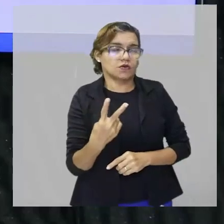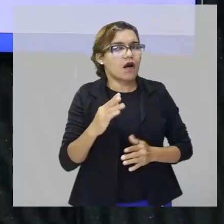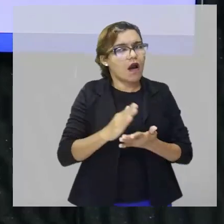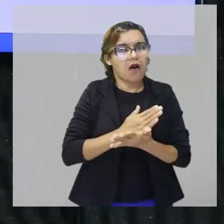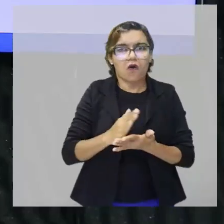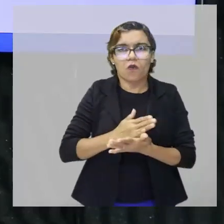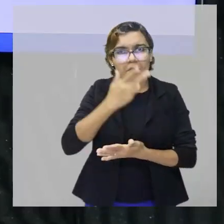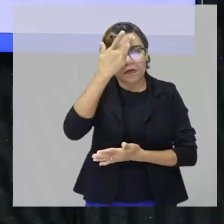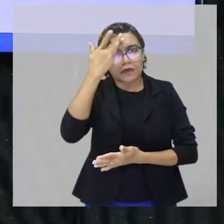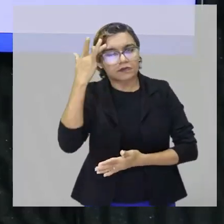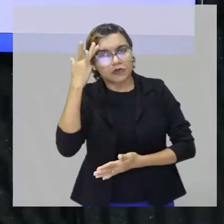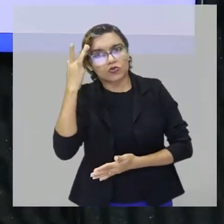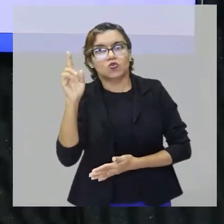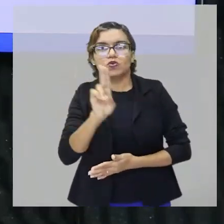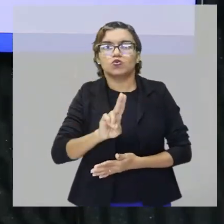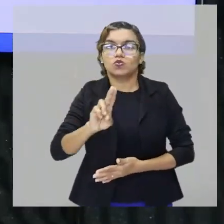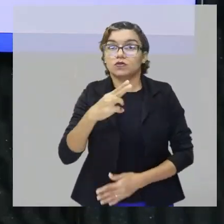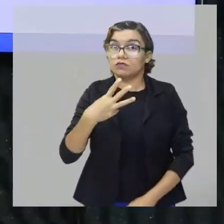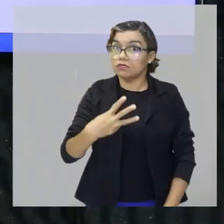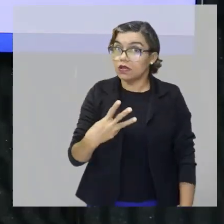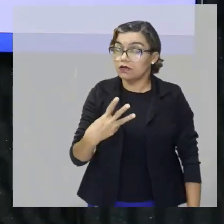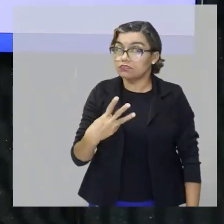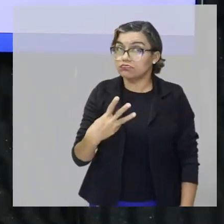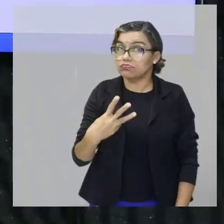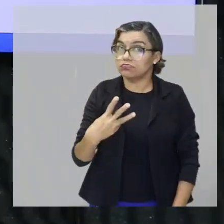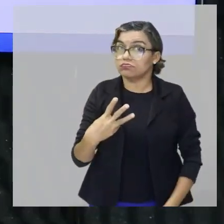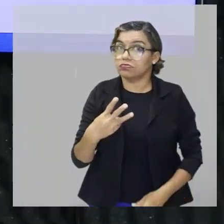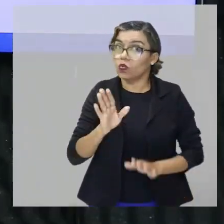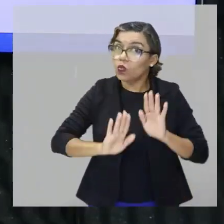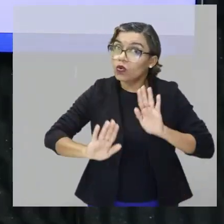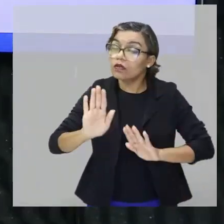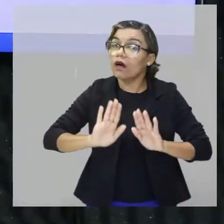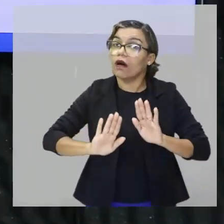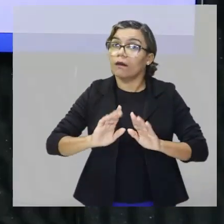3. Cuidado, o texto de vocês pode acabar ficando